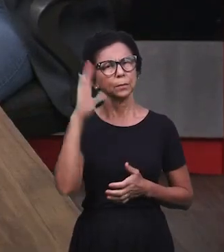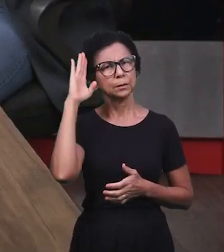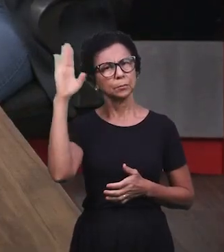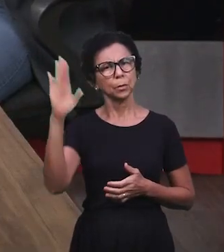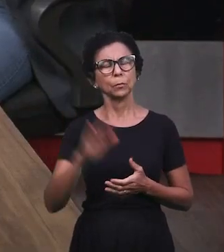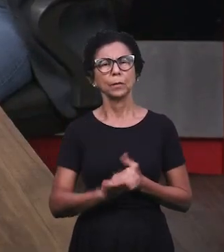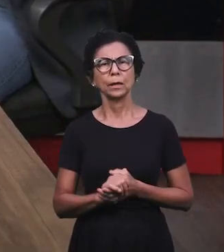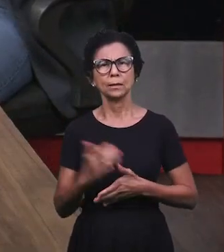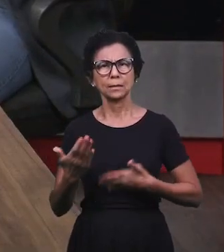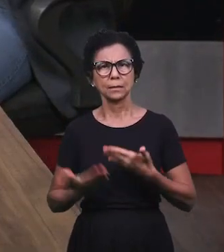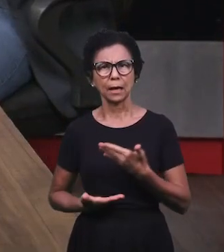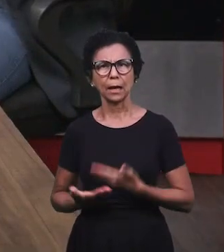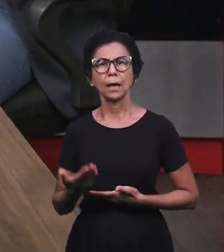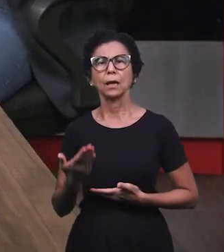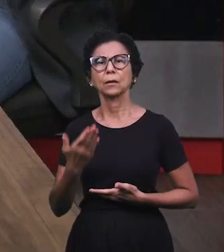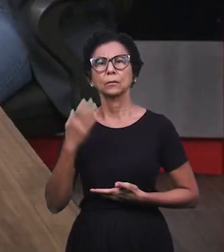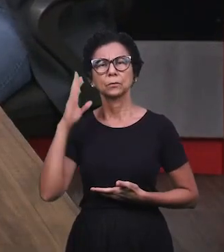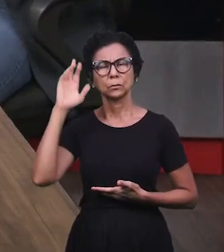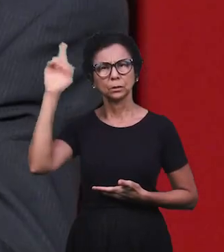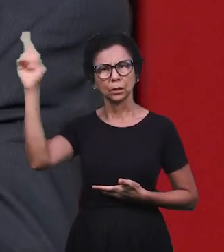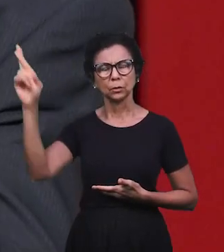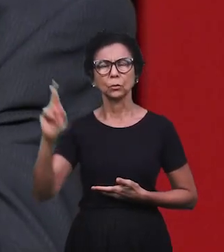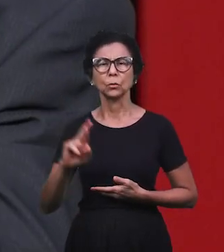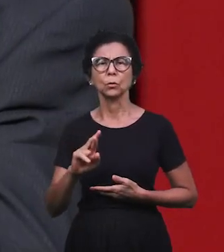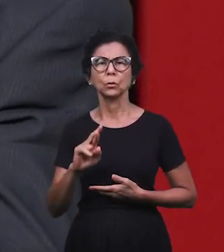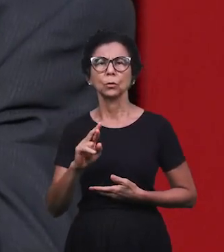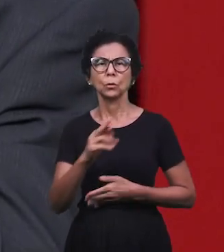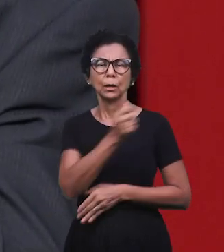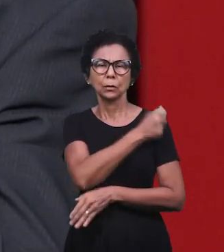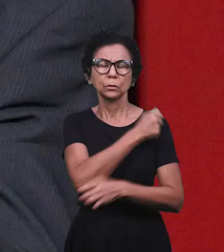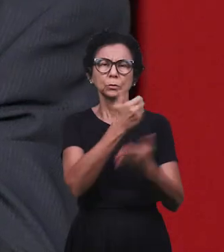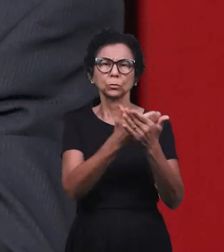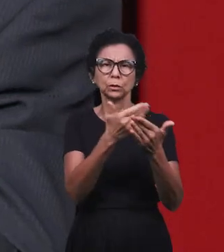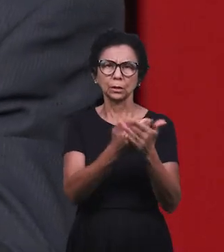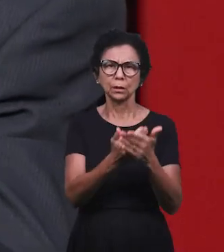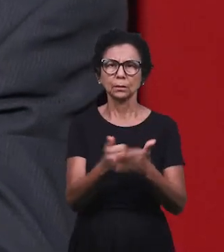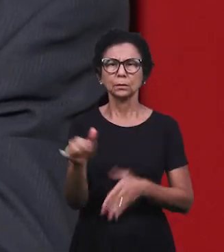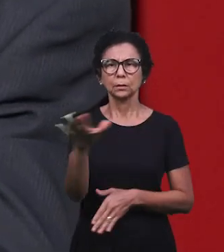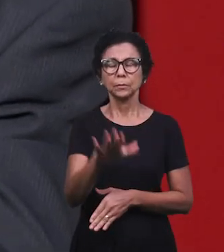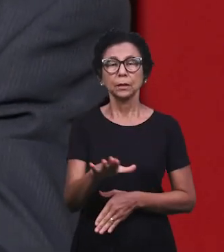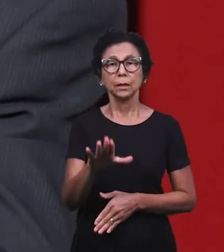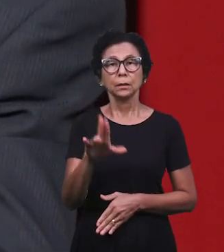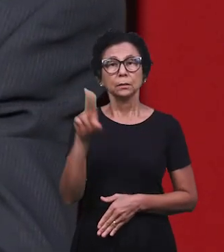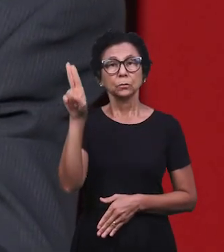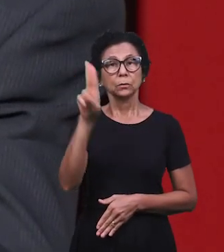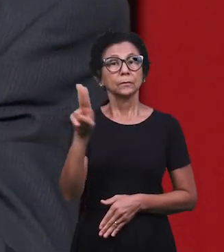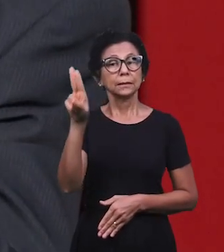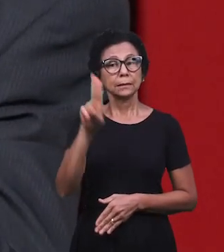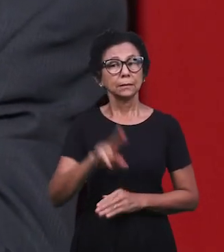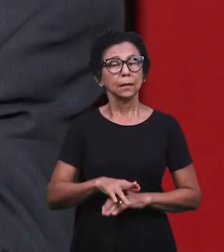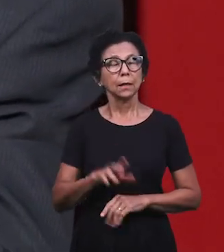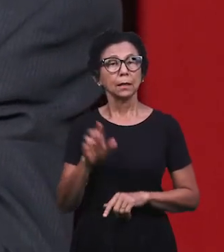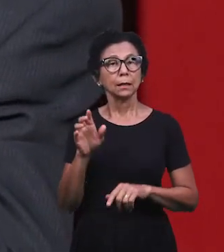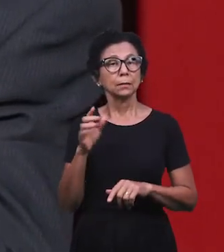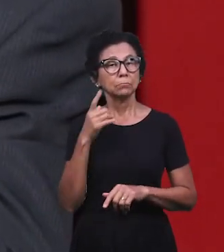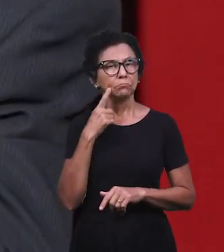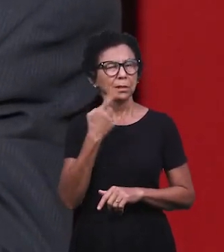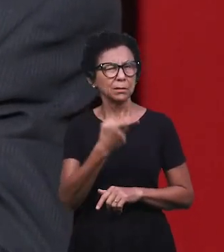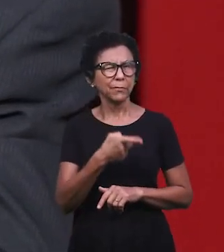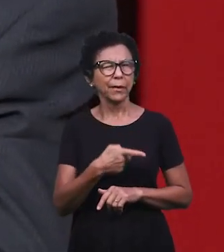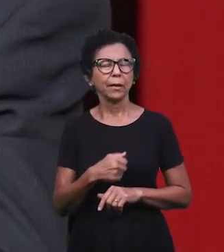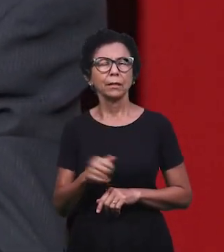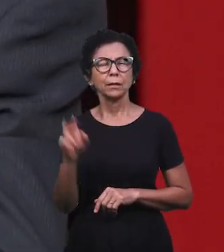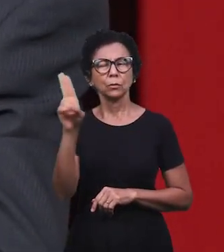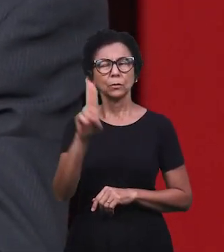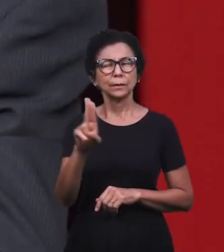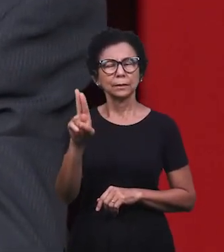que estão em ambientes universitários, às vezes eles escutam nas universidades de colegas, ou